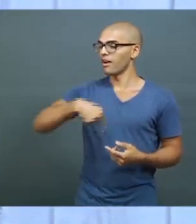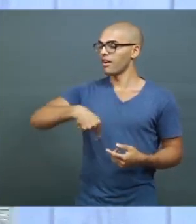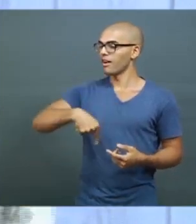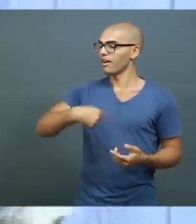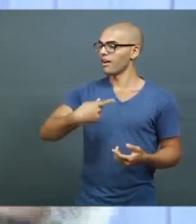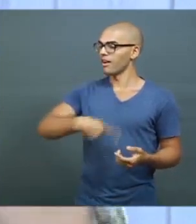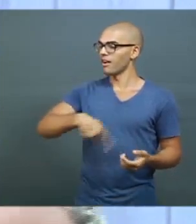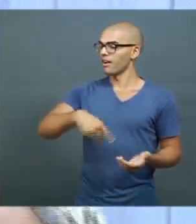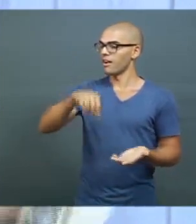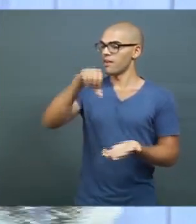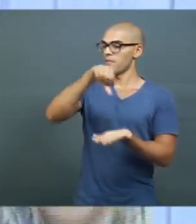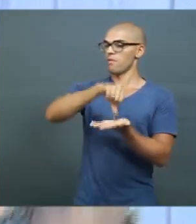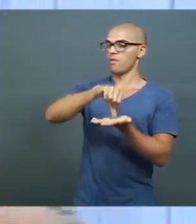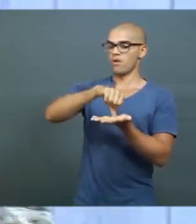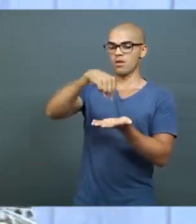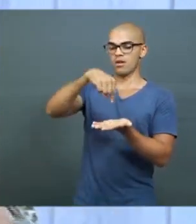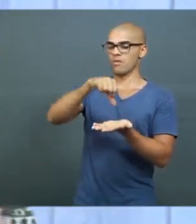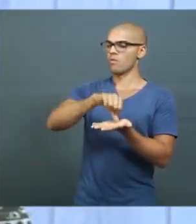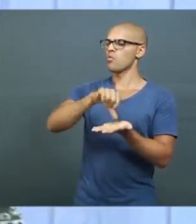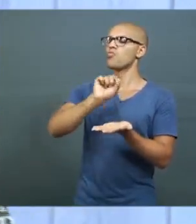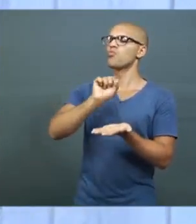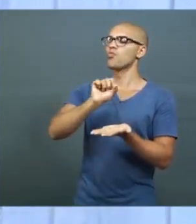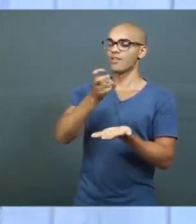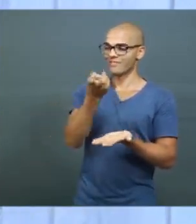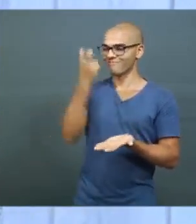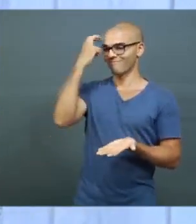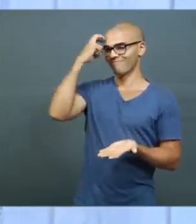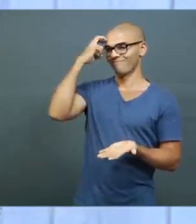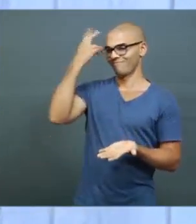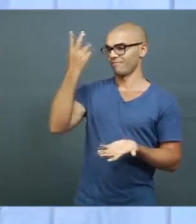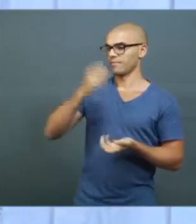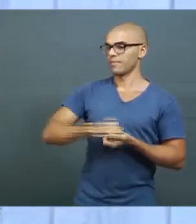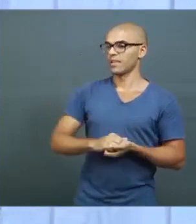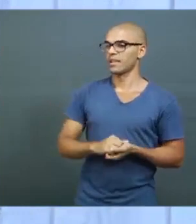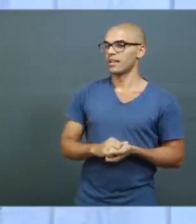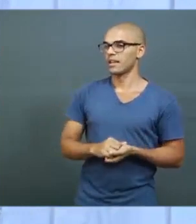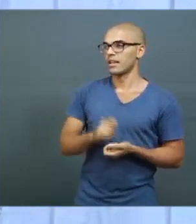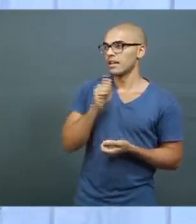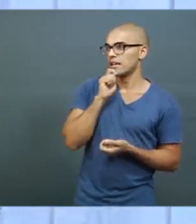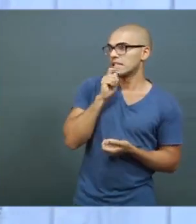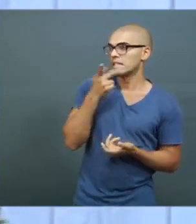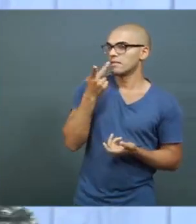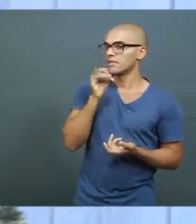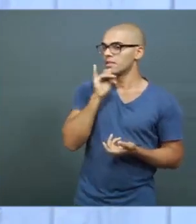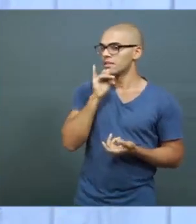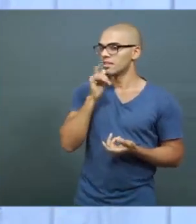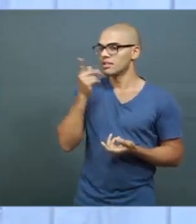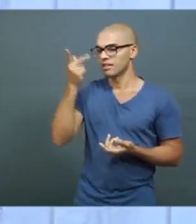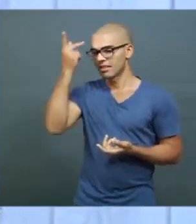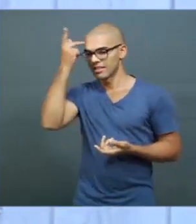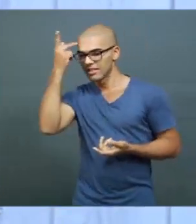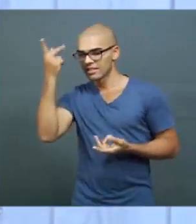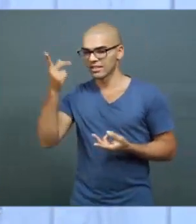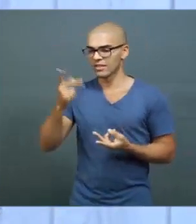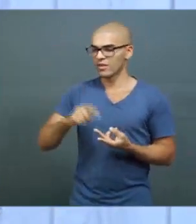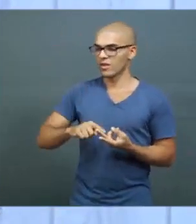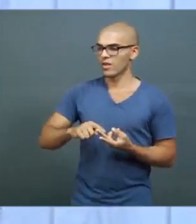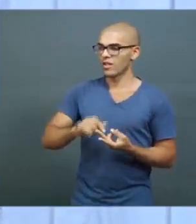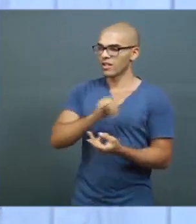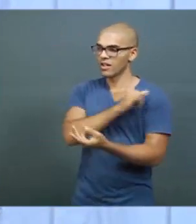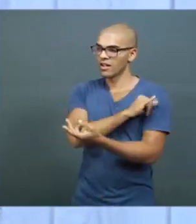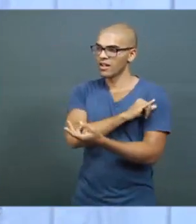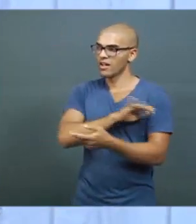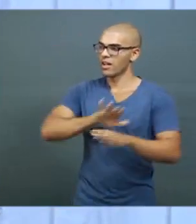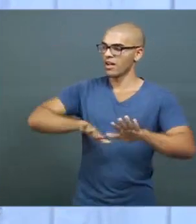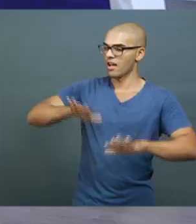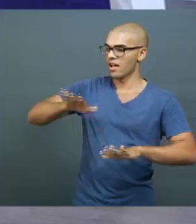ainda não é Belo Horizonte, São Paulo, Rio. Eu não sei se isso deixa as famílias um pouco mais confortáveis para os jovens do interior virem para cá,